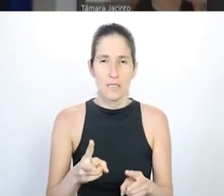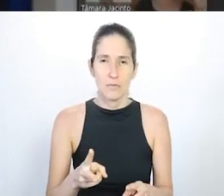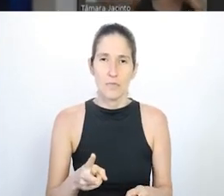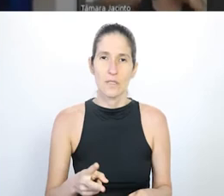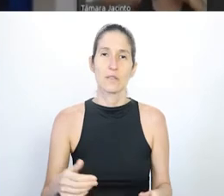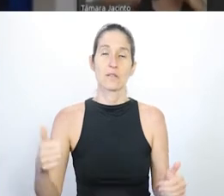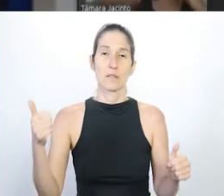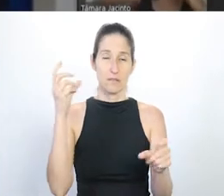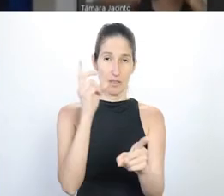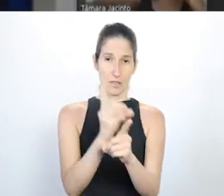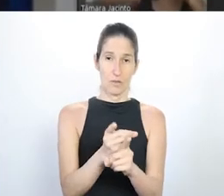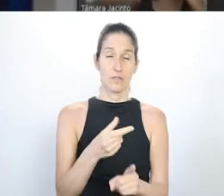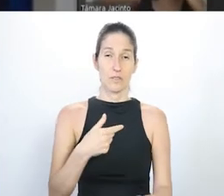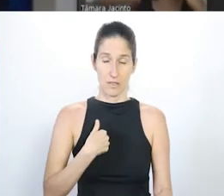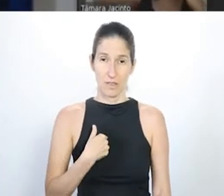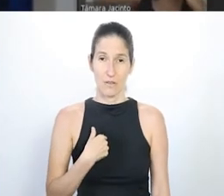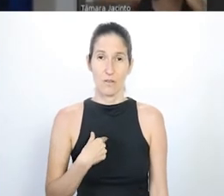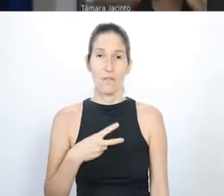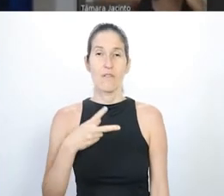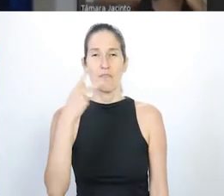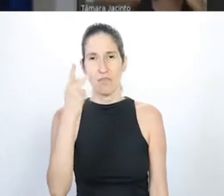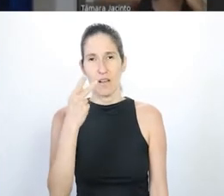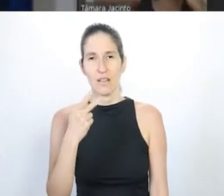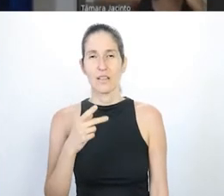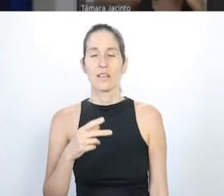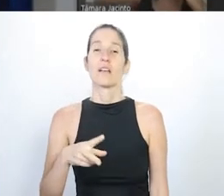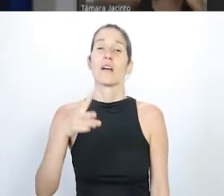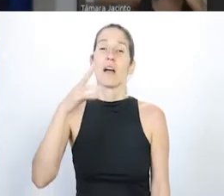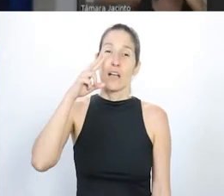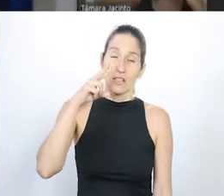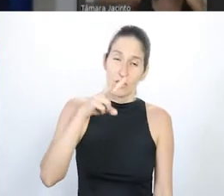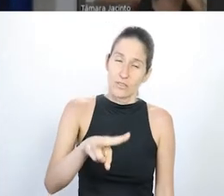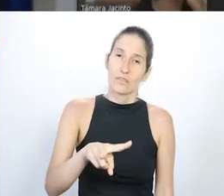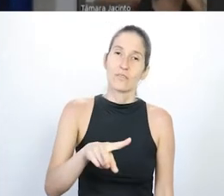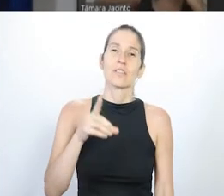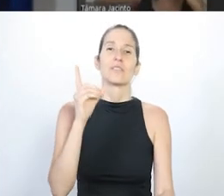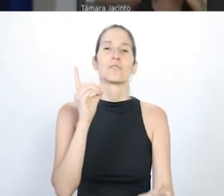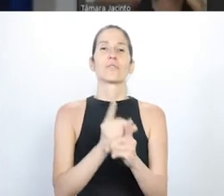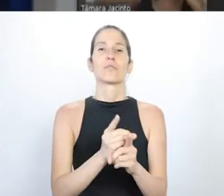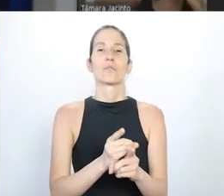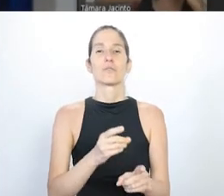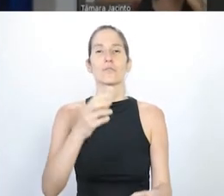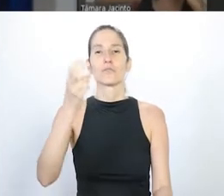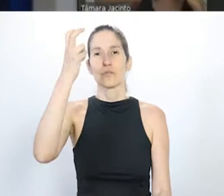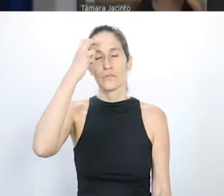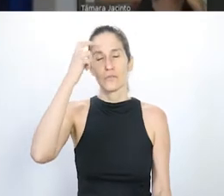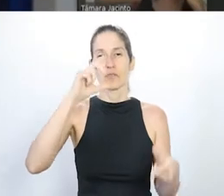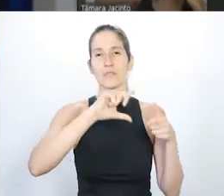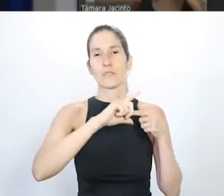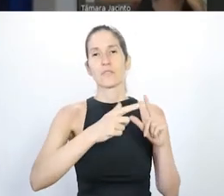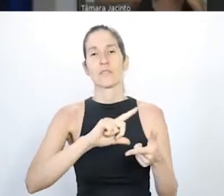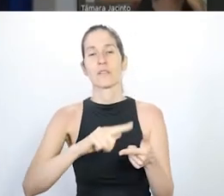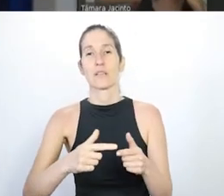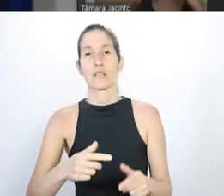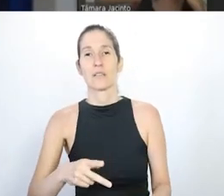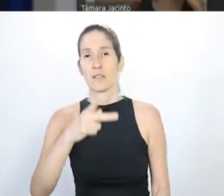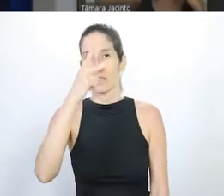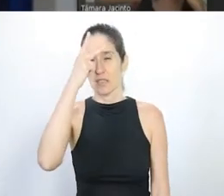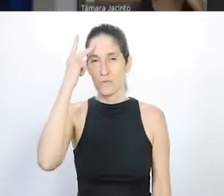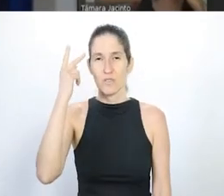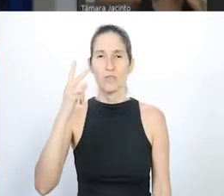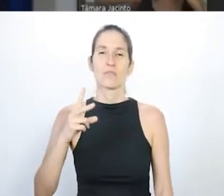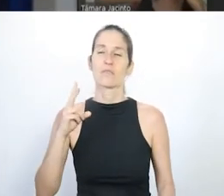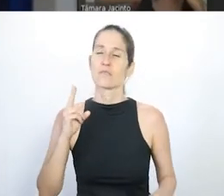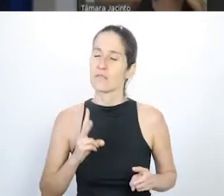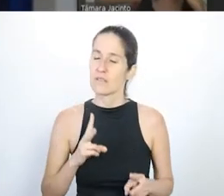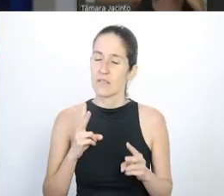todo mundo se mobiliza para estar presente nesse encontro. E Deus é bom, como diz meu compadre Bulibuli, Deus é bom e gosta da